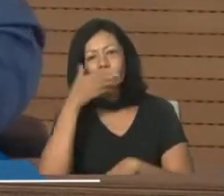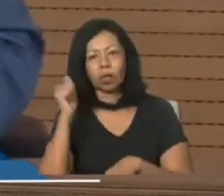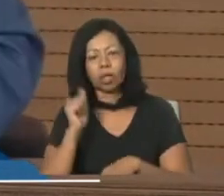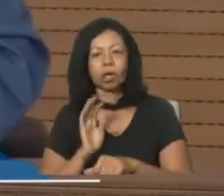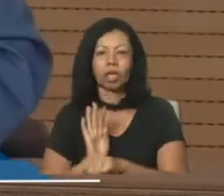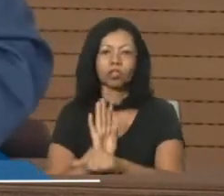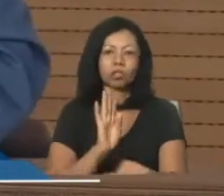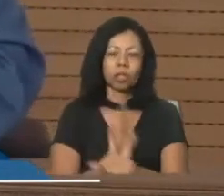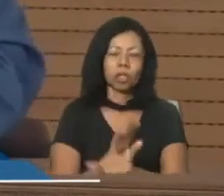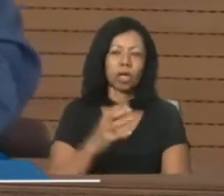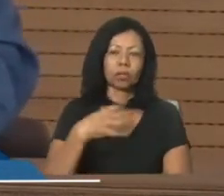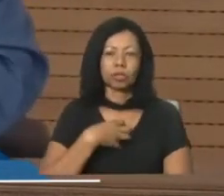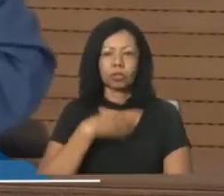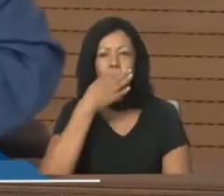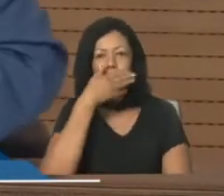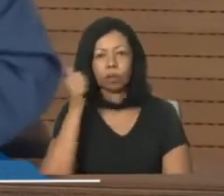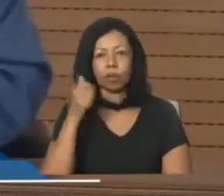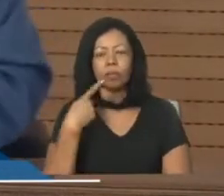estruturar